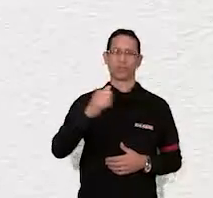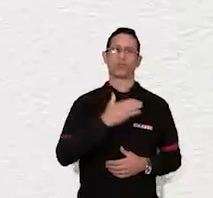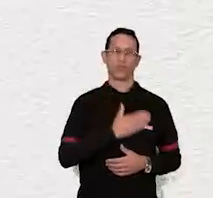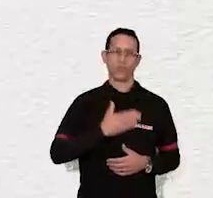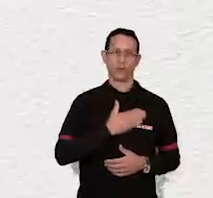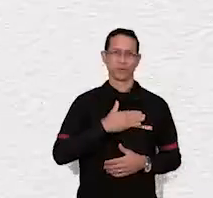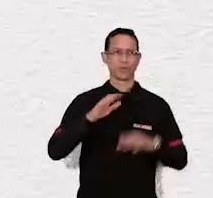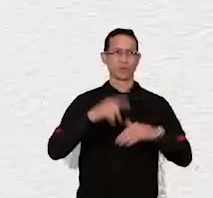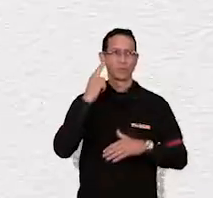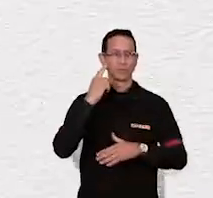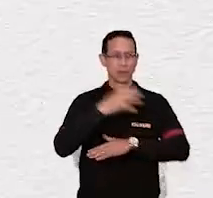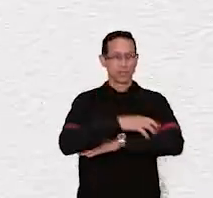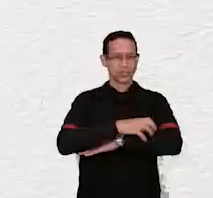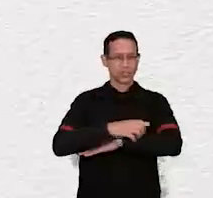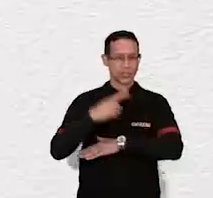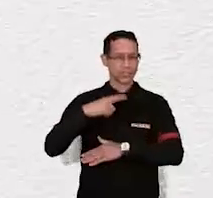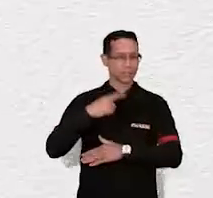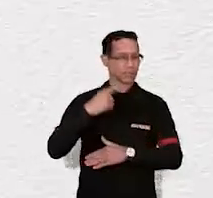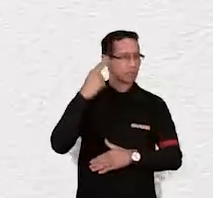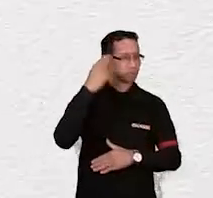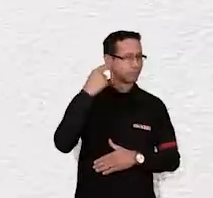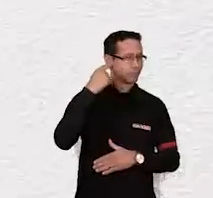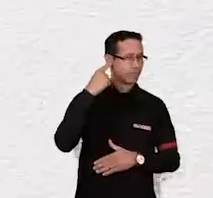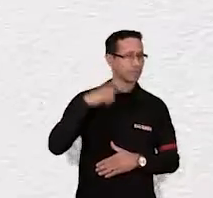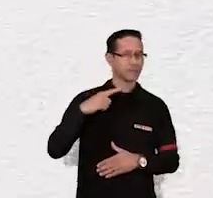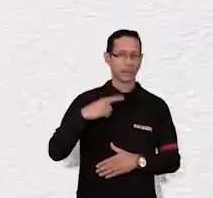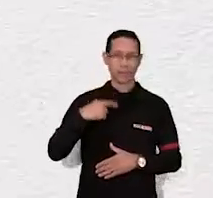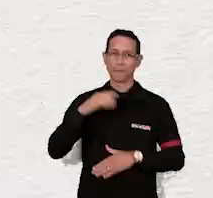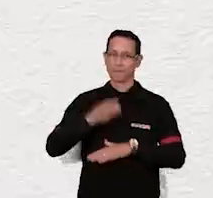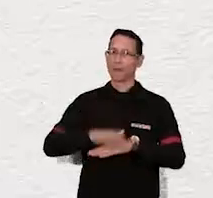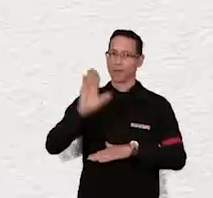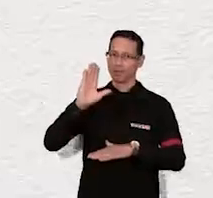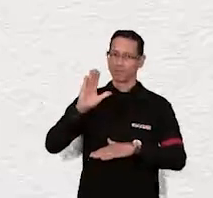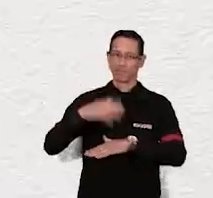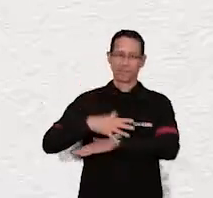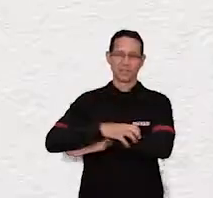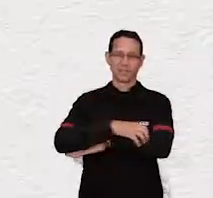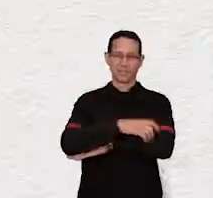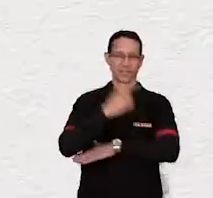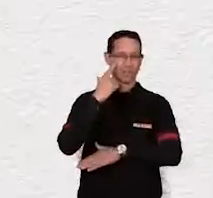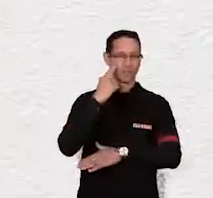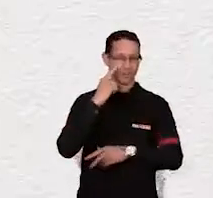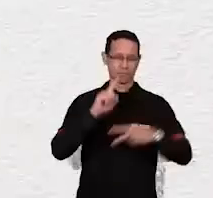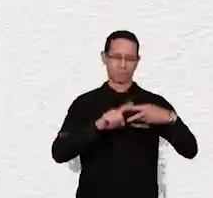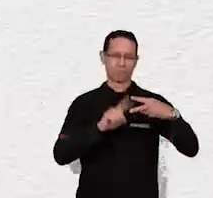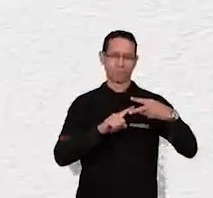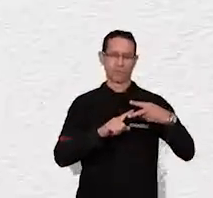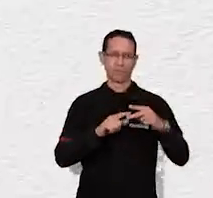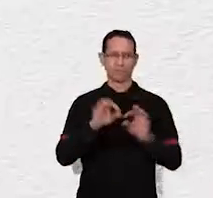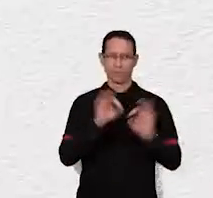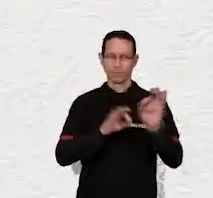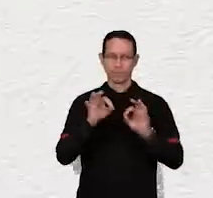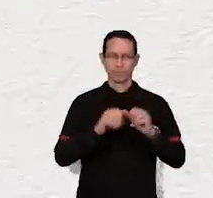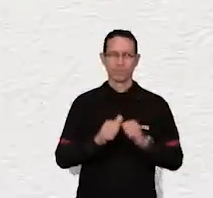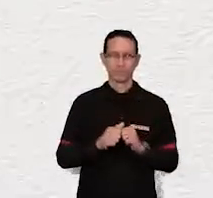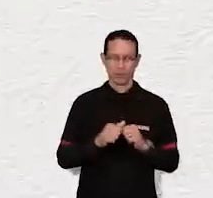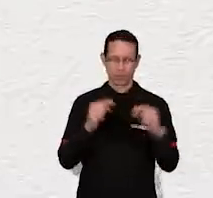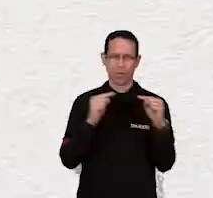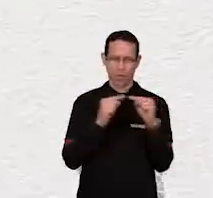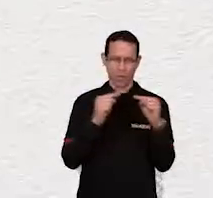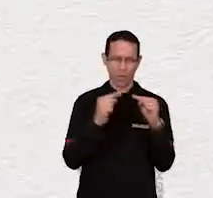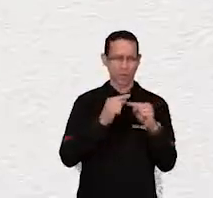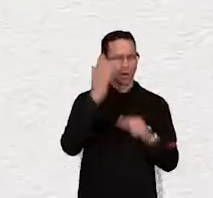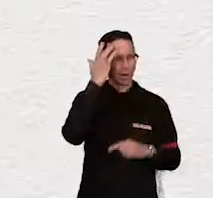animais alérgicos, né? São orelhas portadas por animais alérgicos. E a gente faz a otoscopia e a citologia. Mas é indicado a otoendoscopia